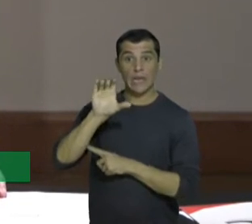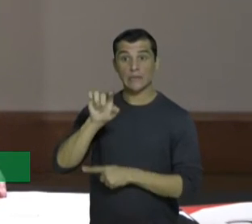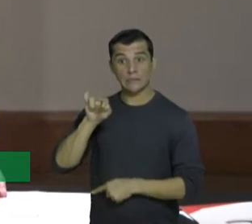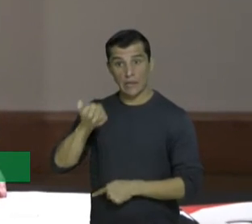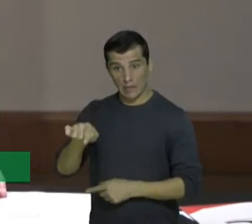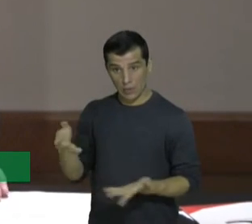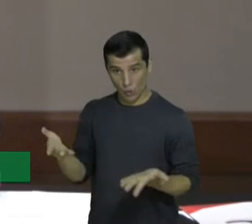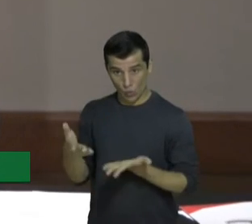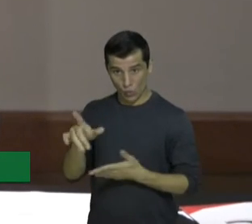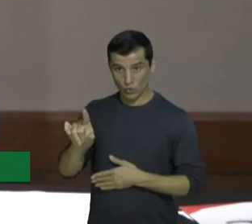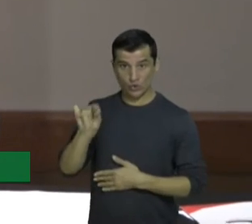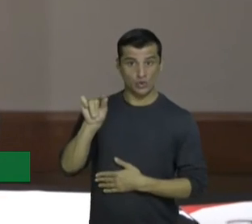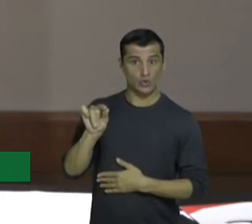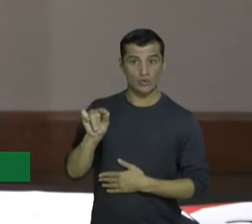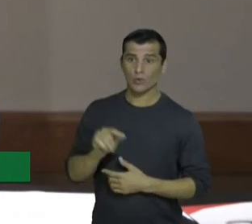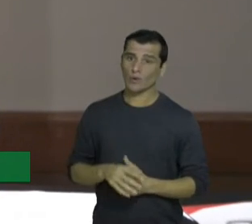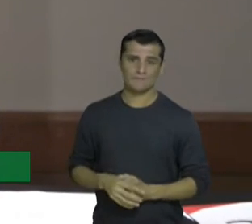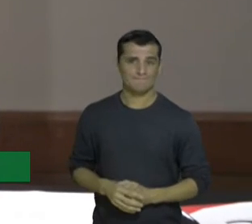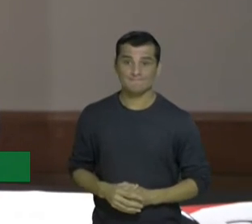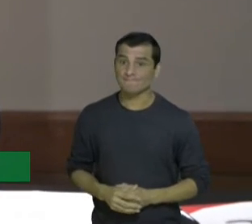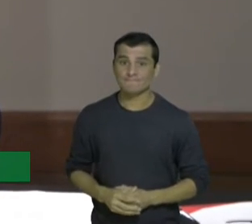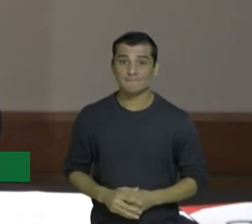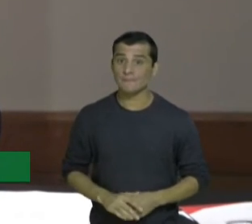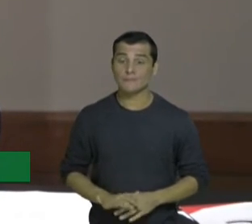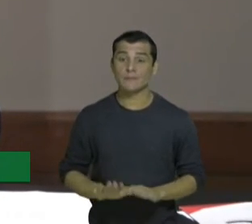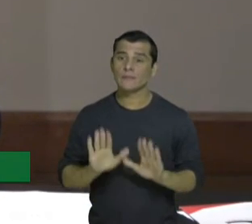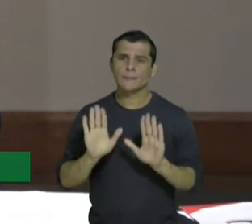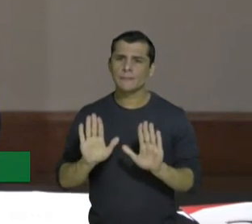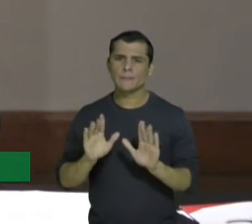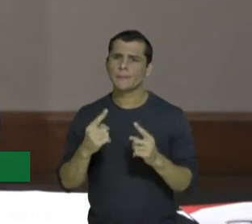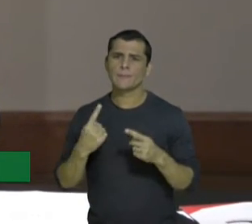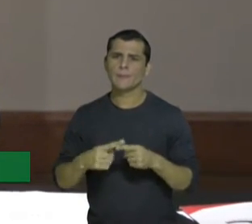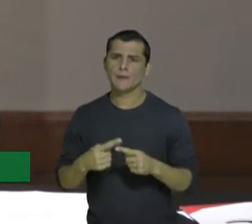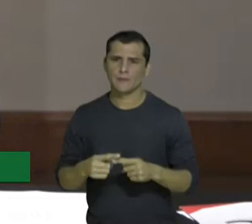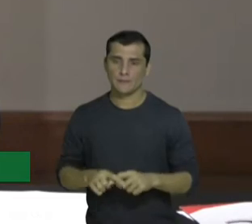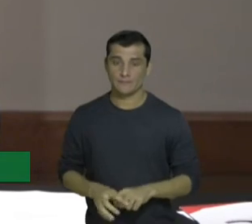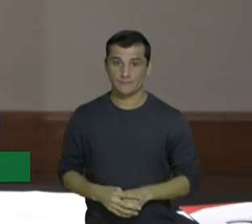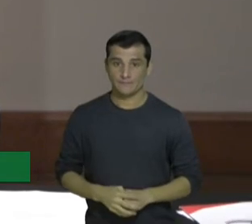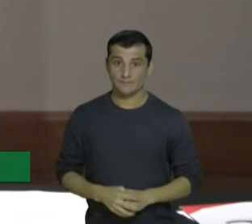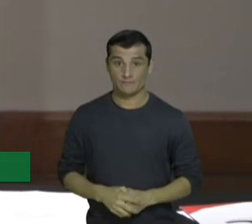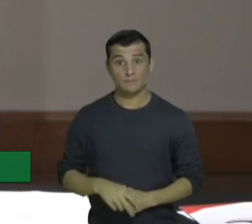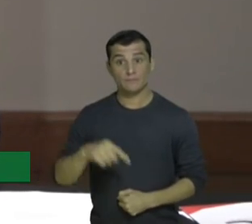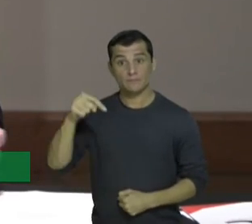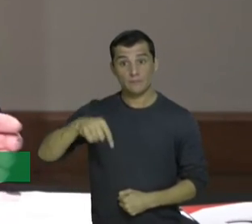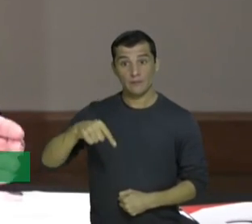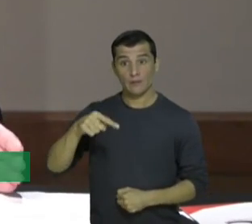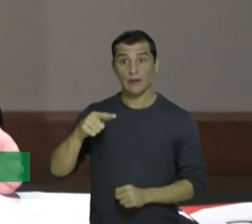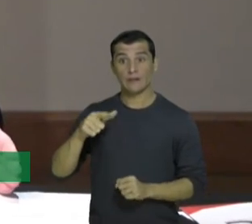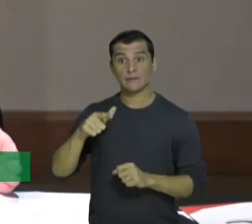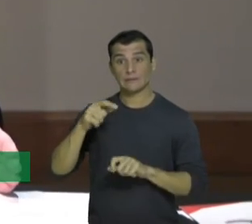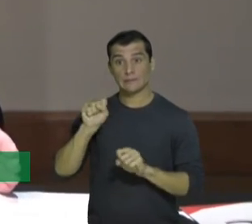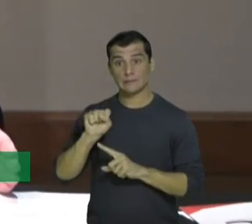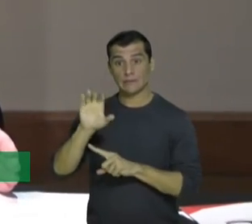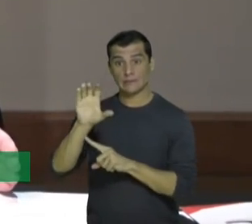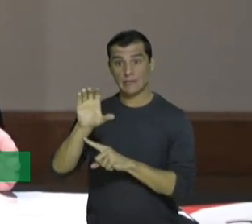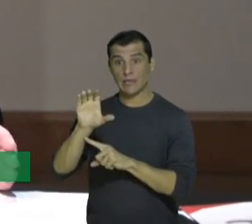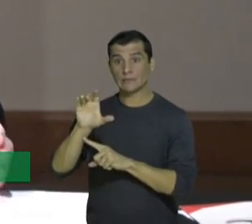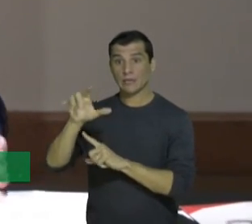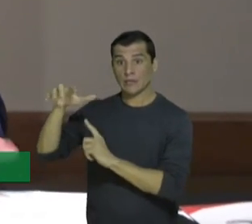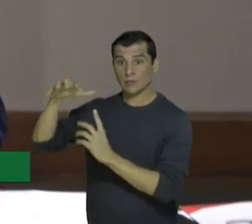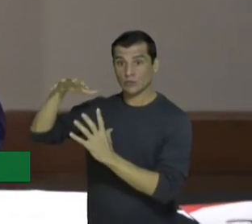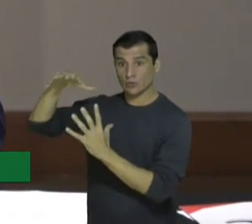é uma opção porque de alguma forma eh você tem uma desaceleração da